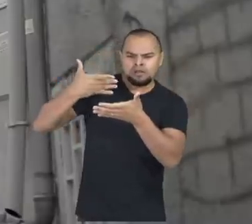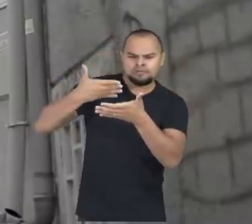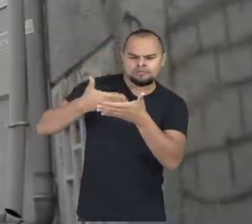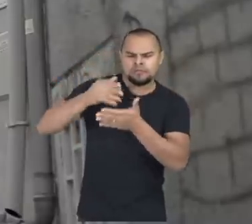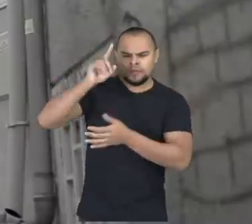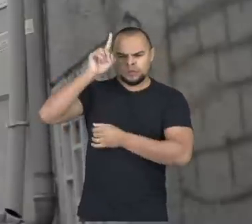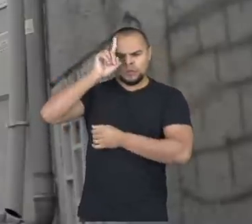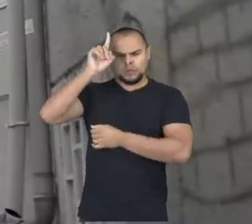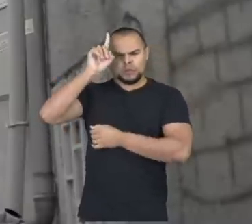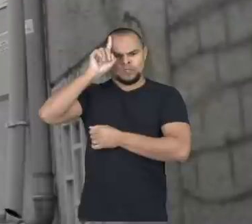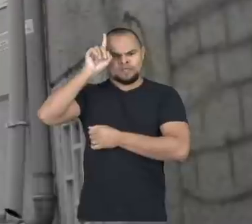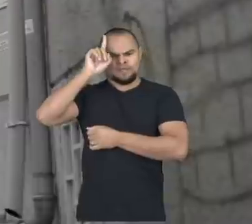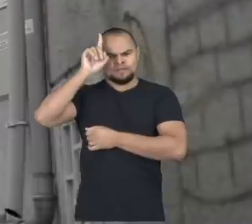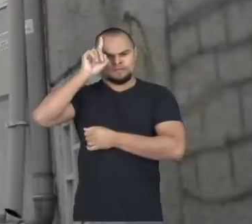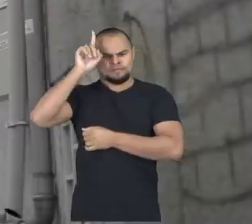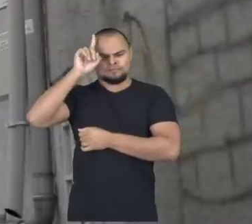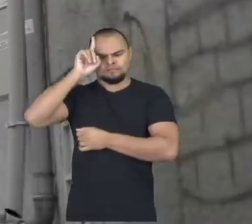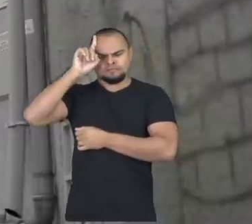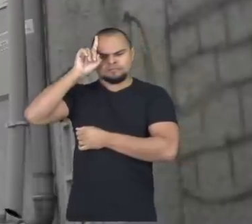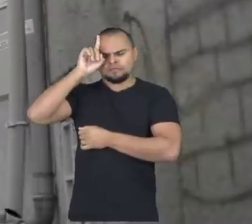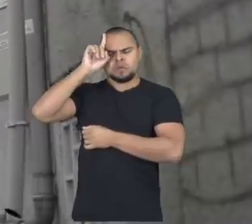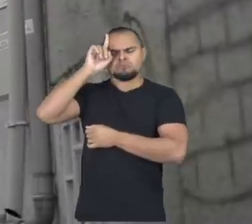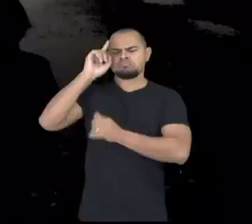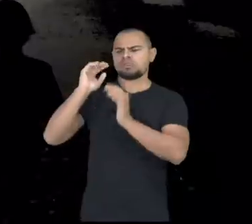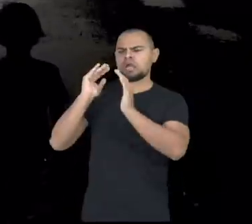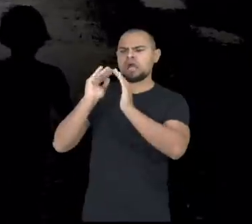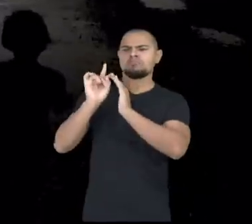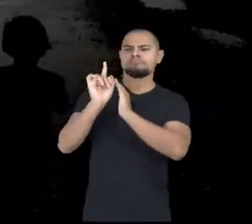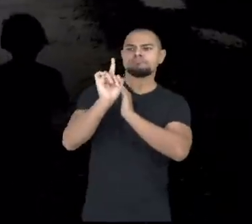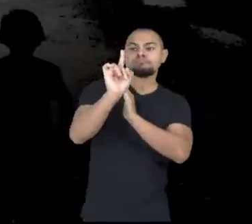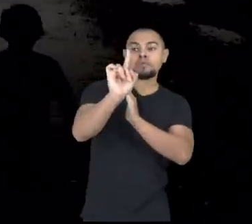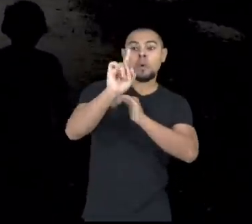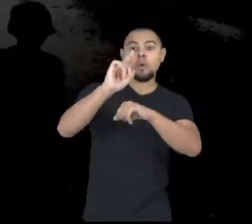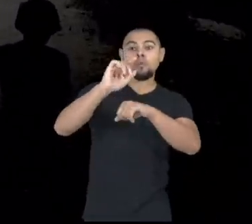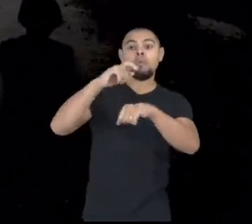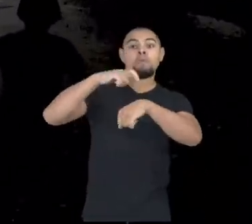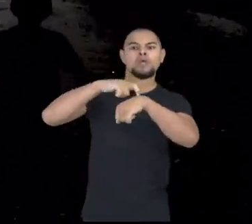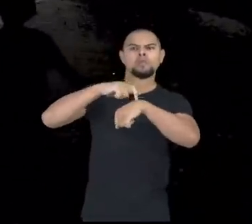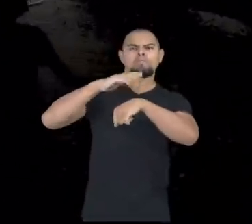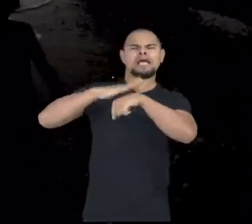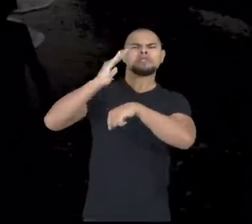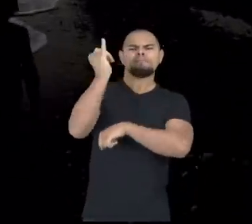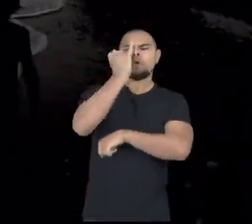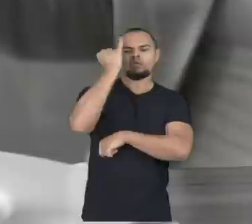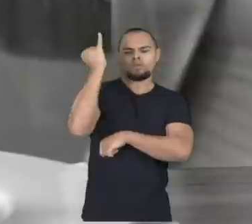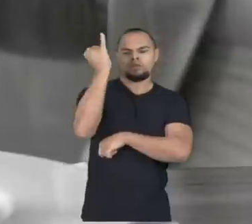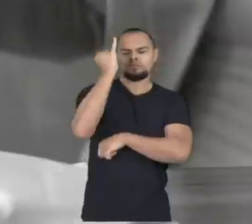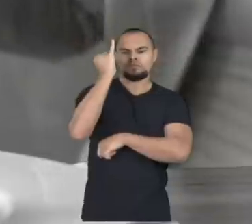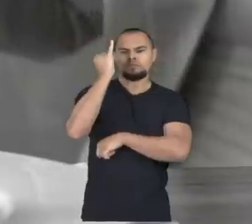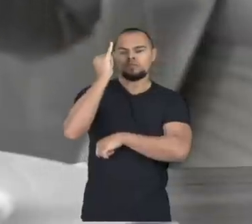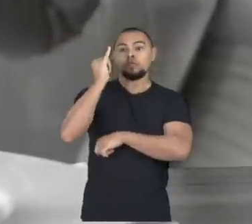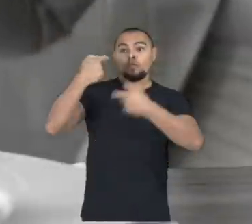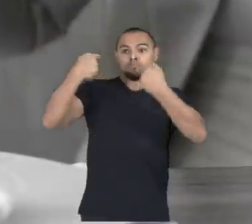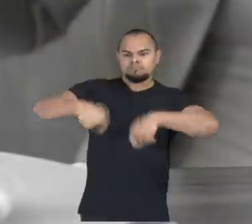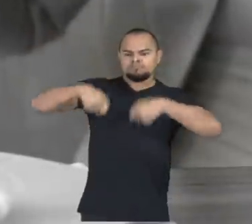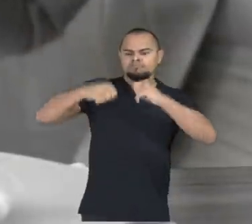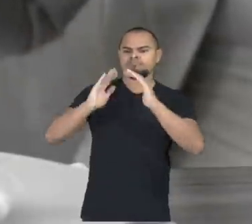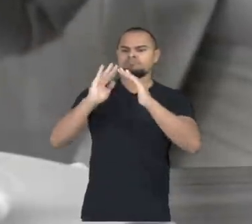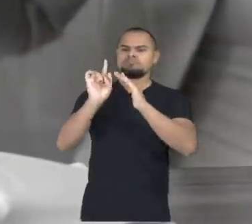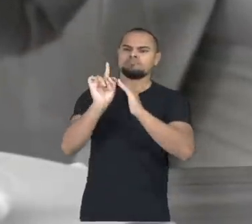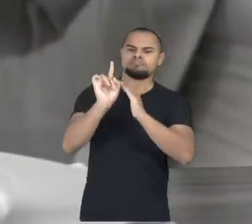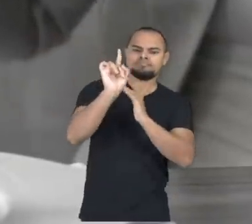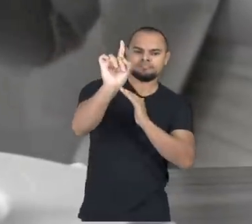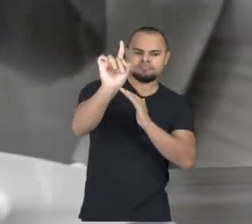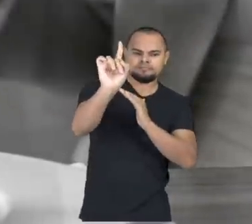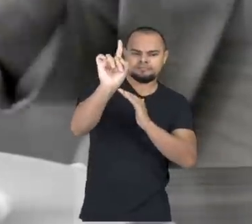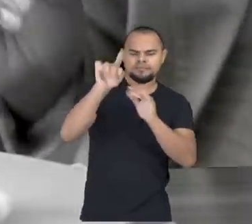Diariamente, somos alertados a sair de casa somente quando for essencial. Diariamente, elegemos coisas essenciais em nossas